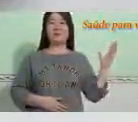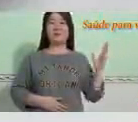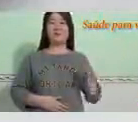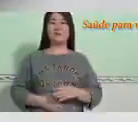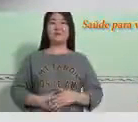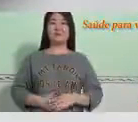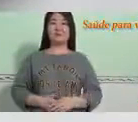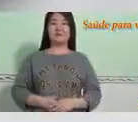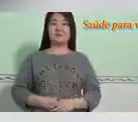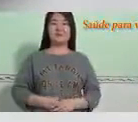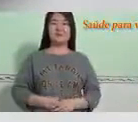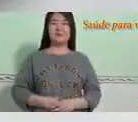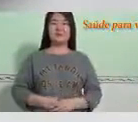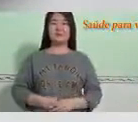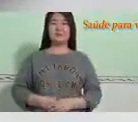NITAPNCILINAGCRISTALINA, sem a